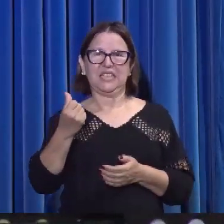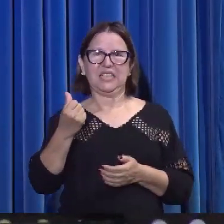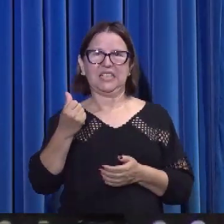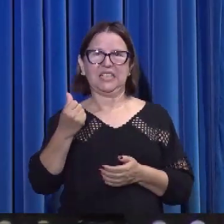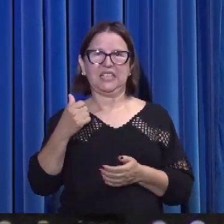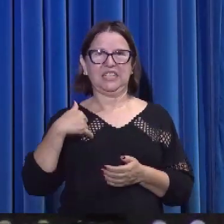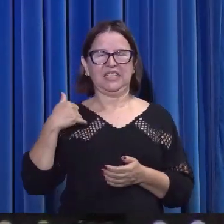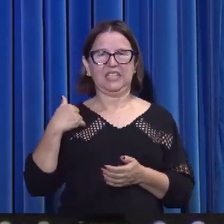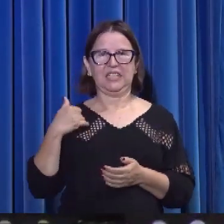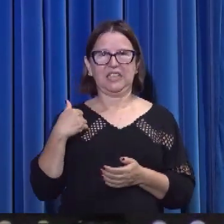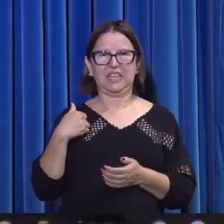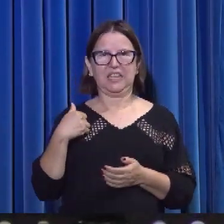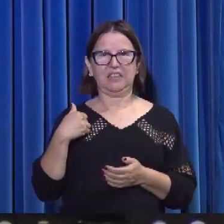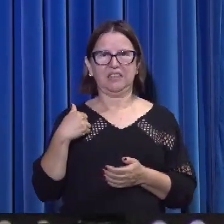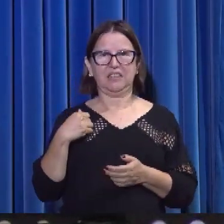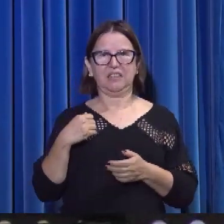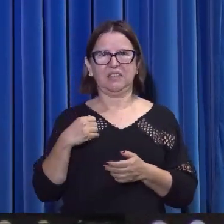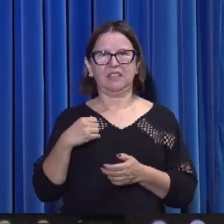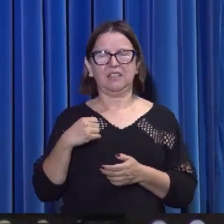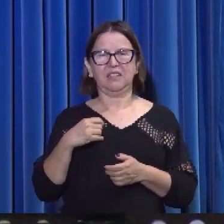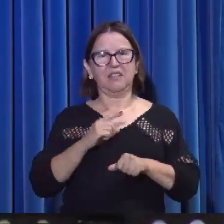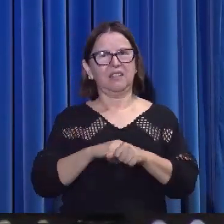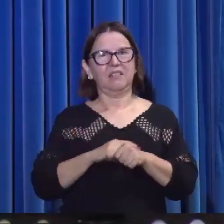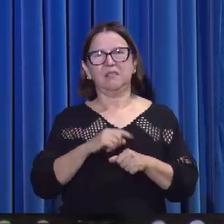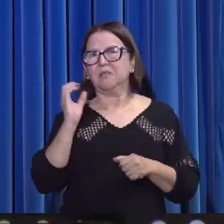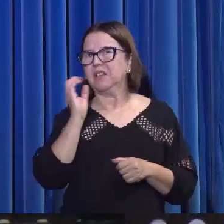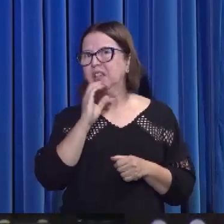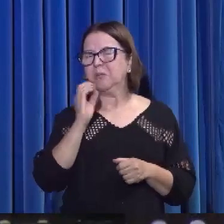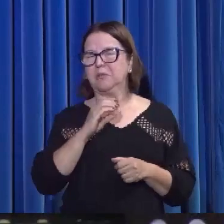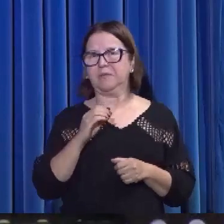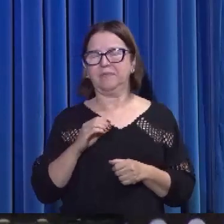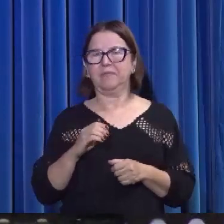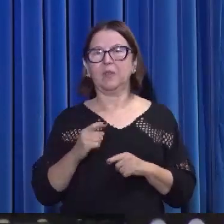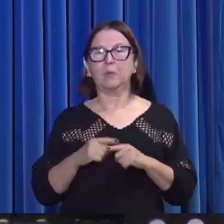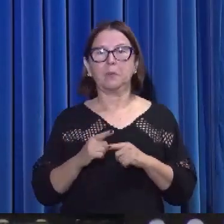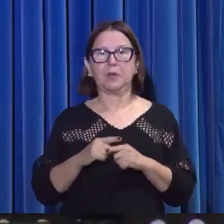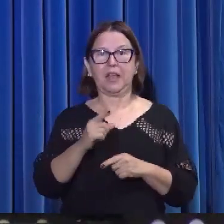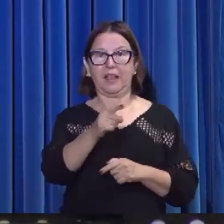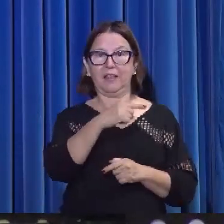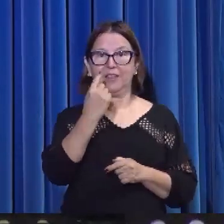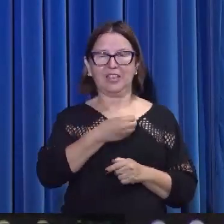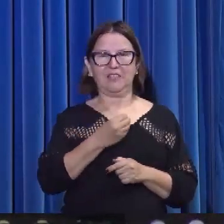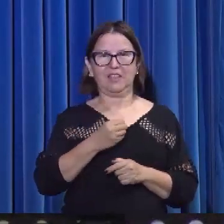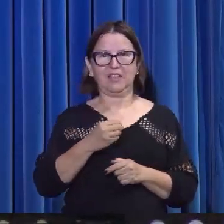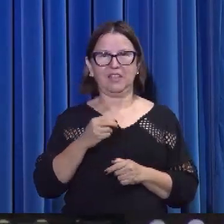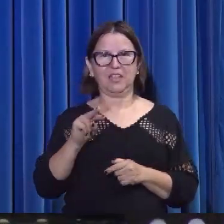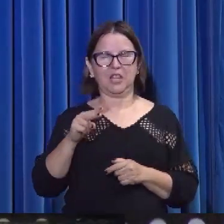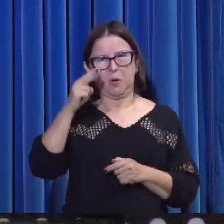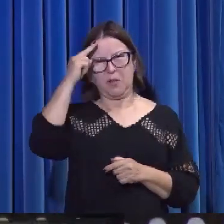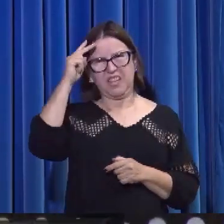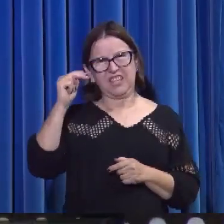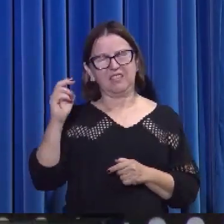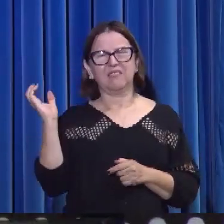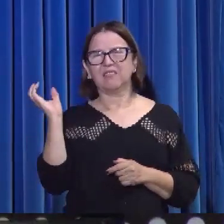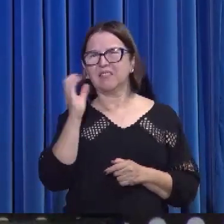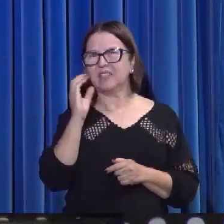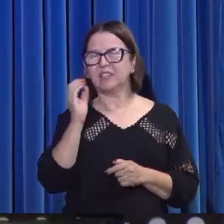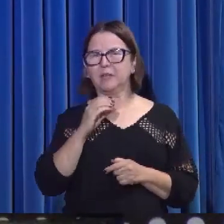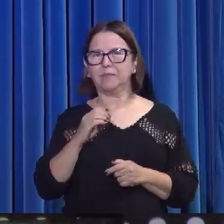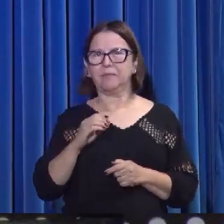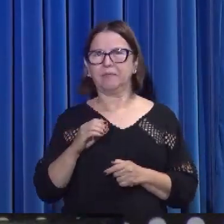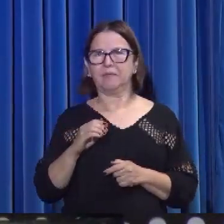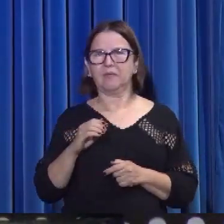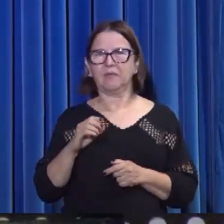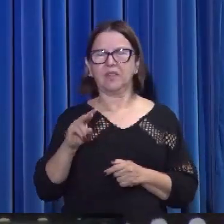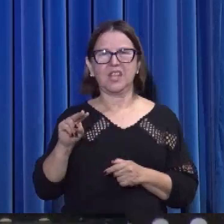tempo. O salmista diz, a nossa vida é como um conto ligeiro. Tiago diz, a nossa vida é como uma neblina